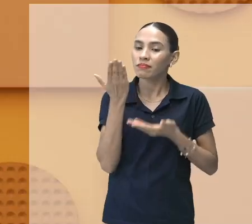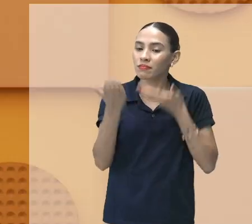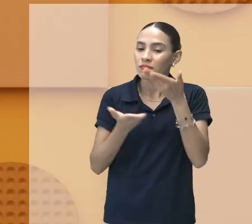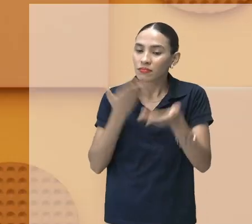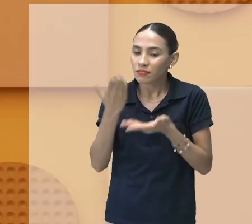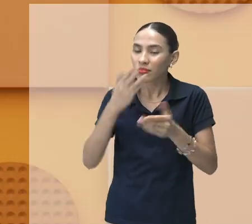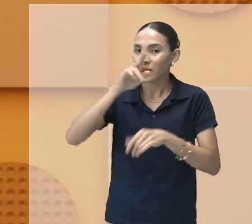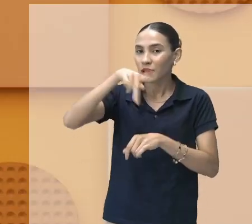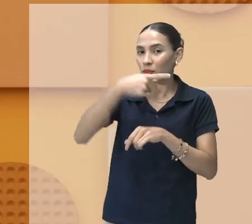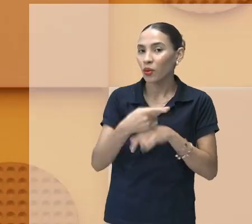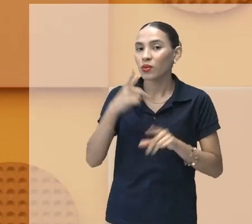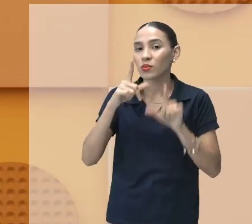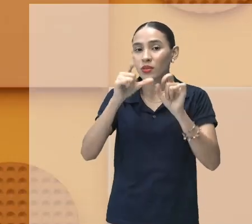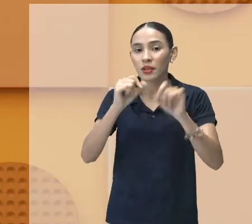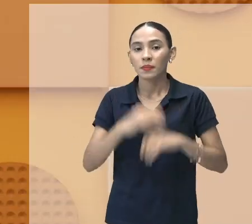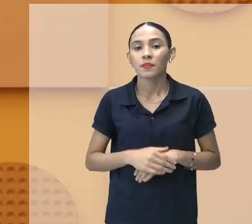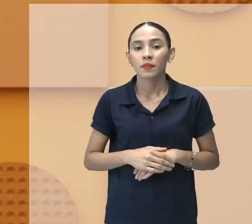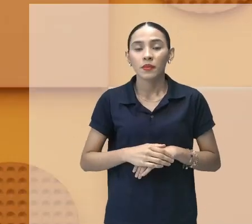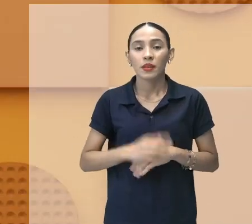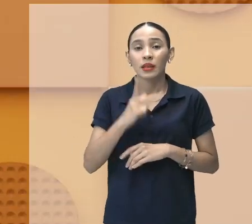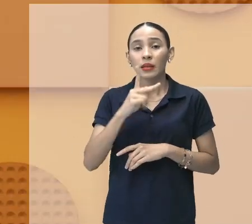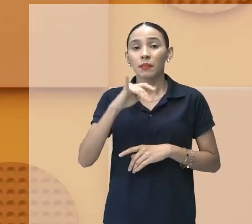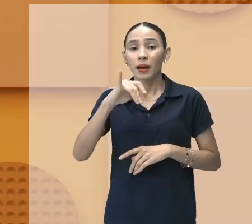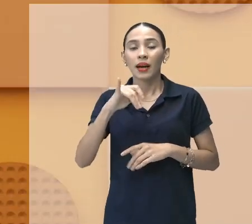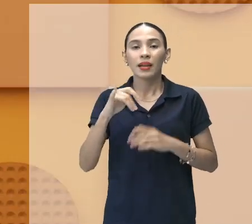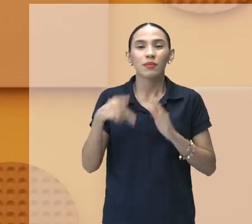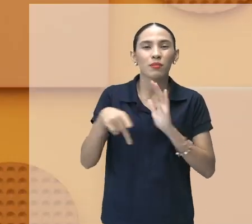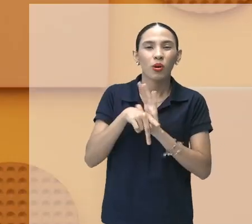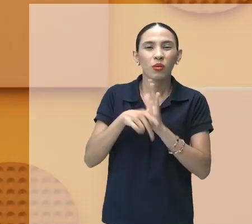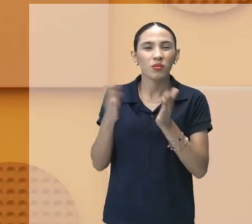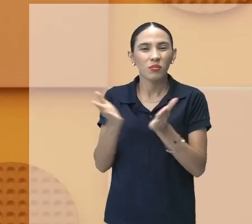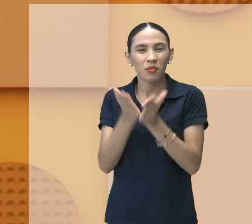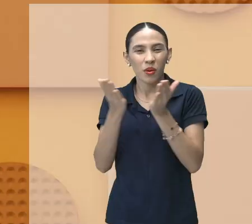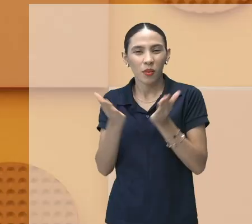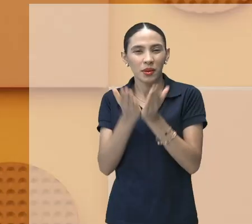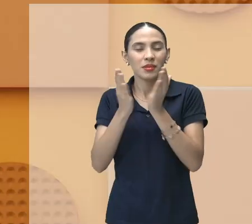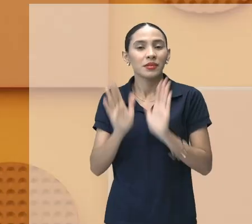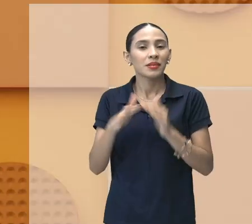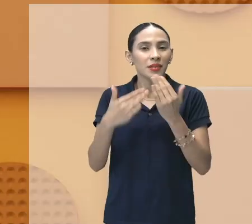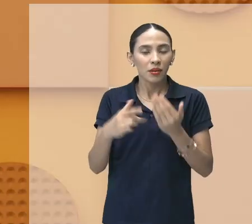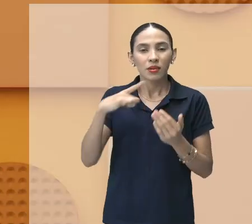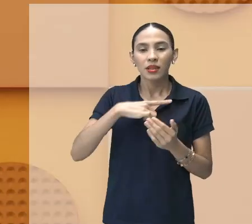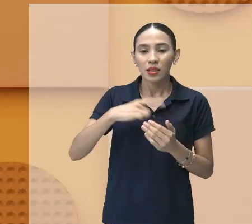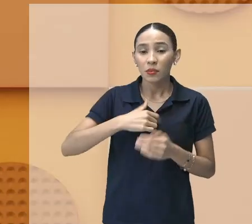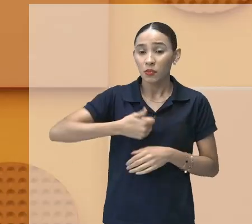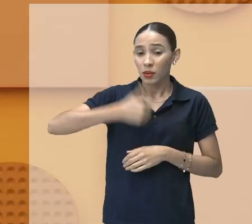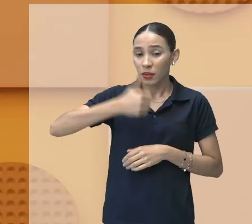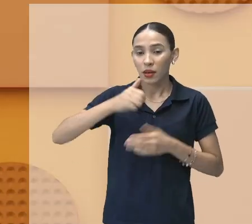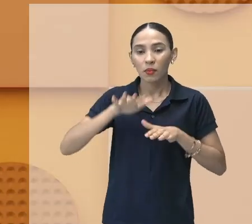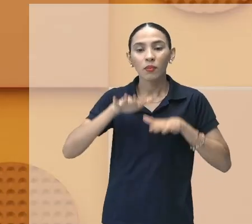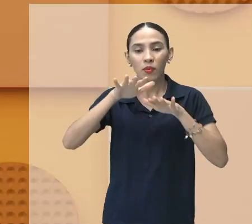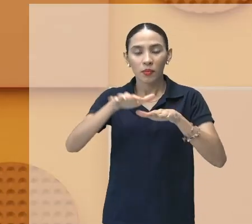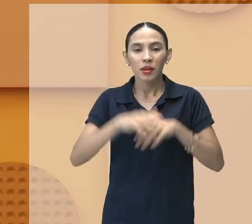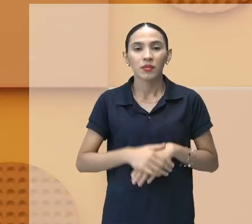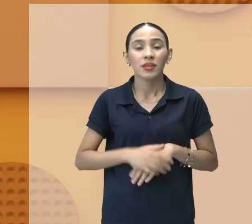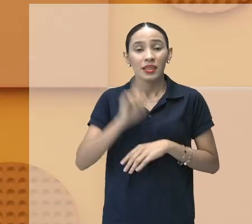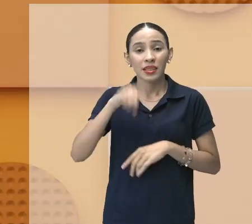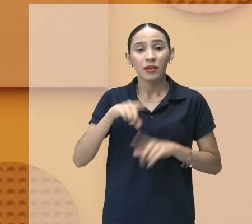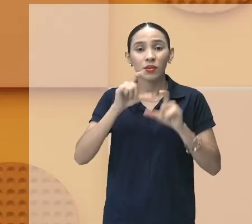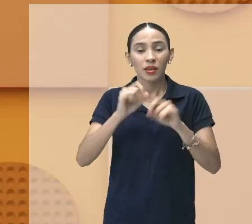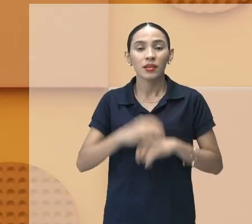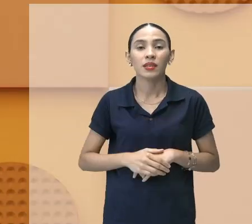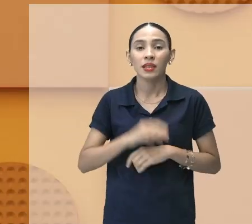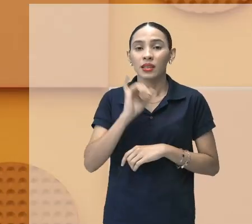ser, posteriormente, o chamado pai dos pobres. Então, a gente tem esse primeiro movimento que a gente está estudando, que é justamente